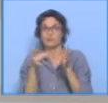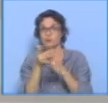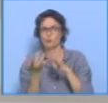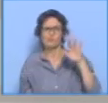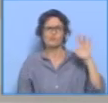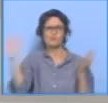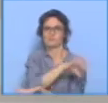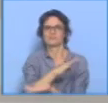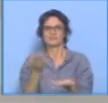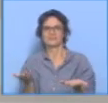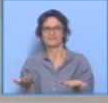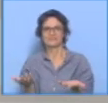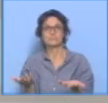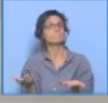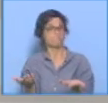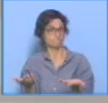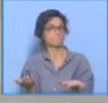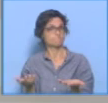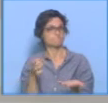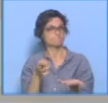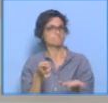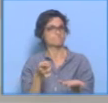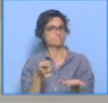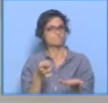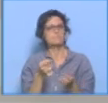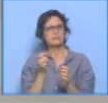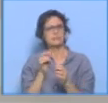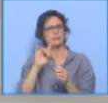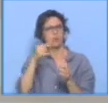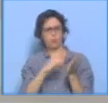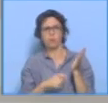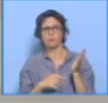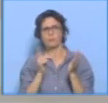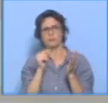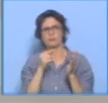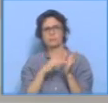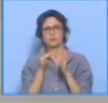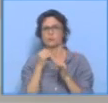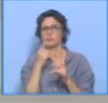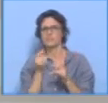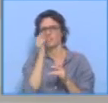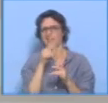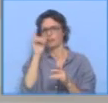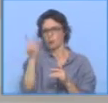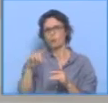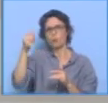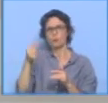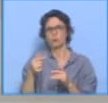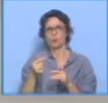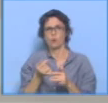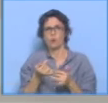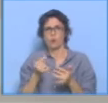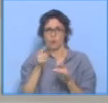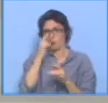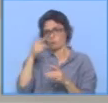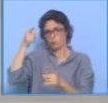revoluciona tudo. Veja que, noutras partes, Jesus também diz quem é o próximo. É aquele que eu devo amar, não é? Mas aqui, na